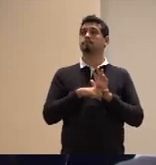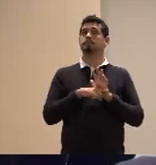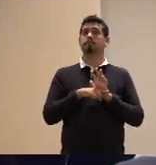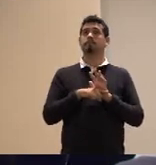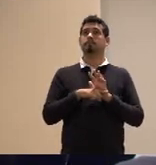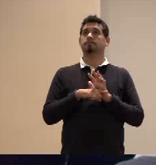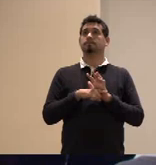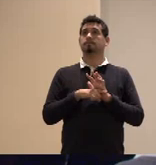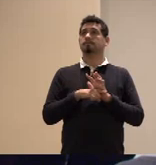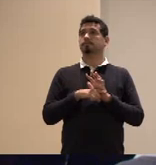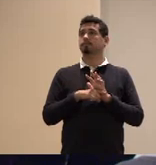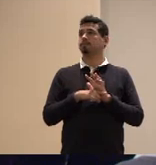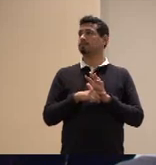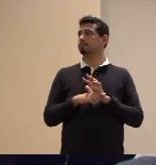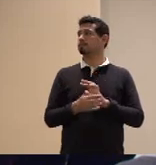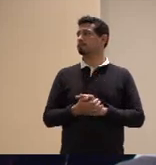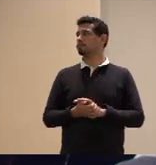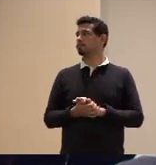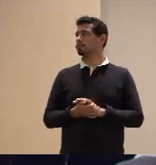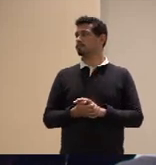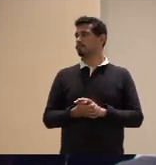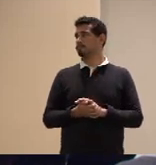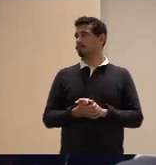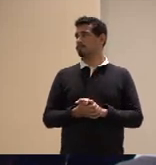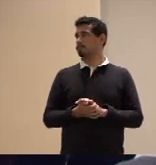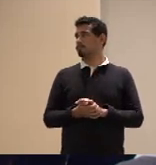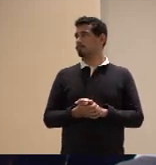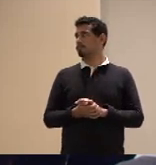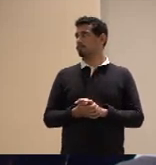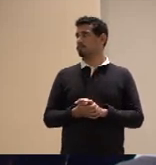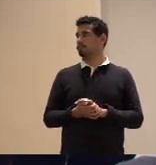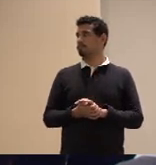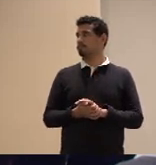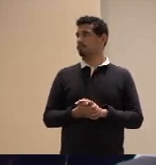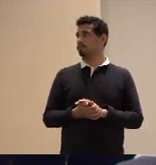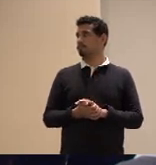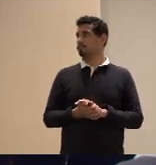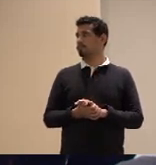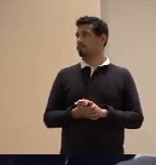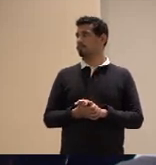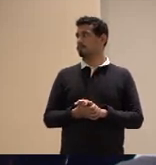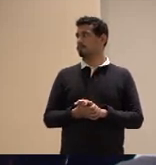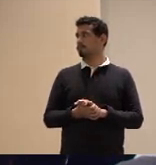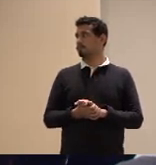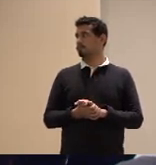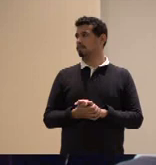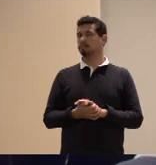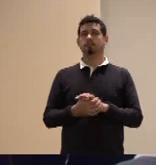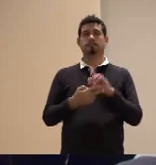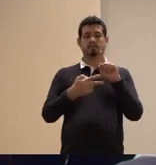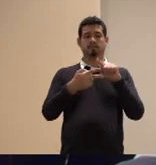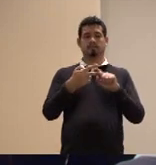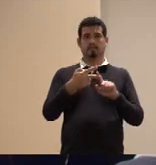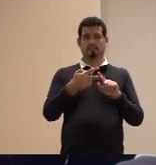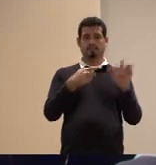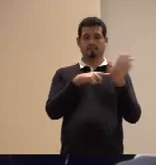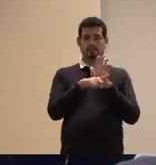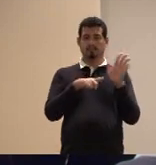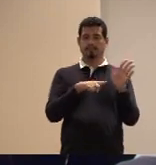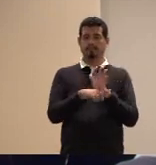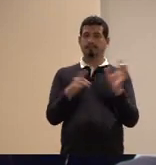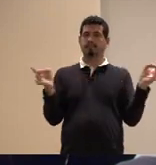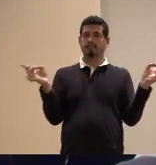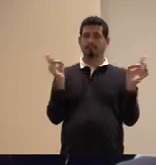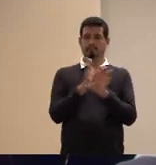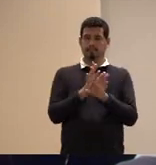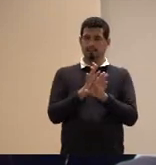Gente, então assim, acho que a gente fecha duas, aqui e depois... Tem duas, tá, gente? E a gente encerra daí esse bloco para dar tempo